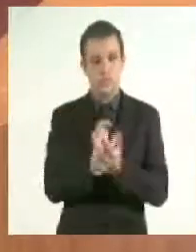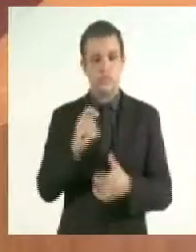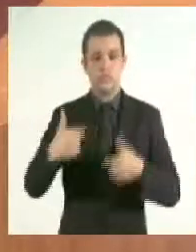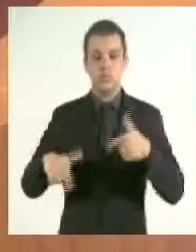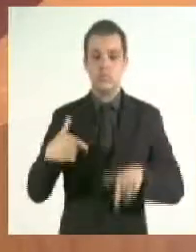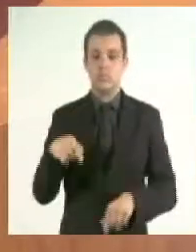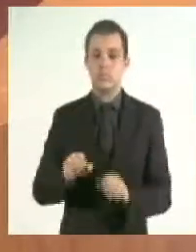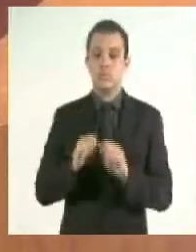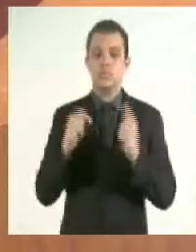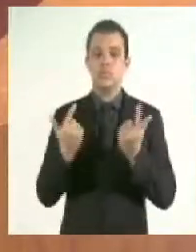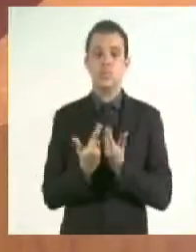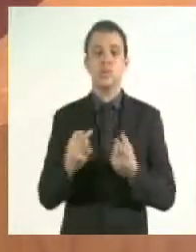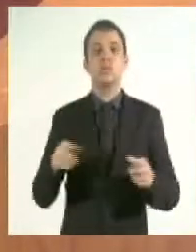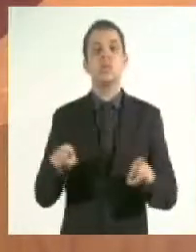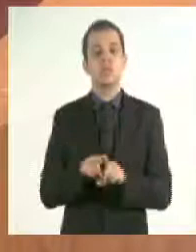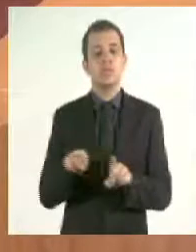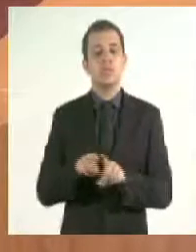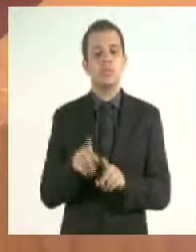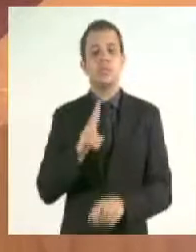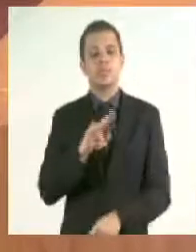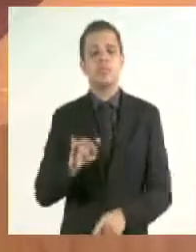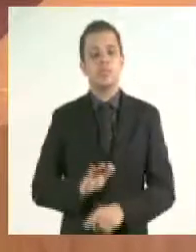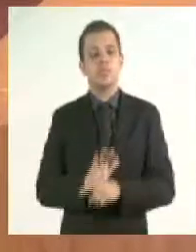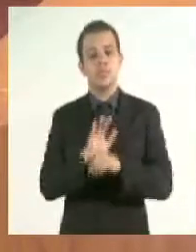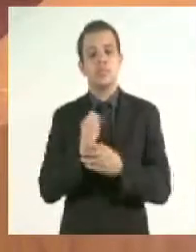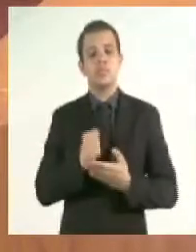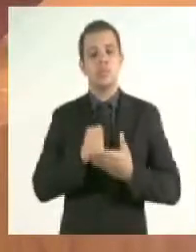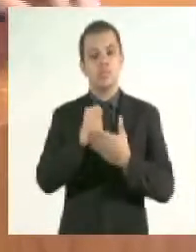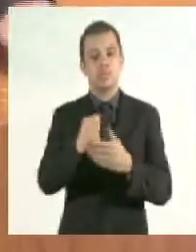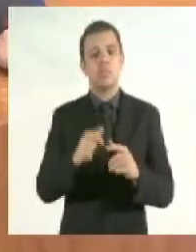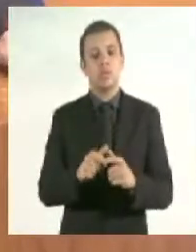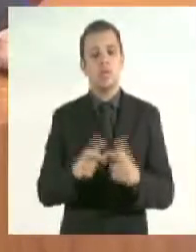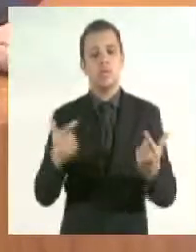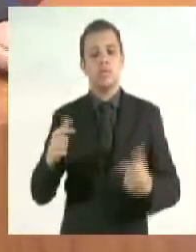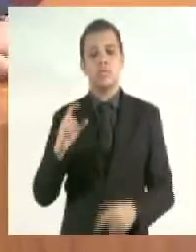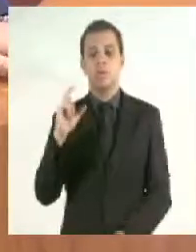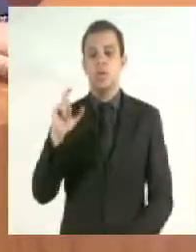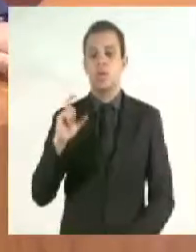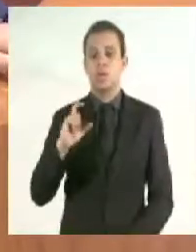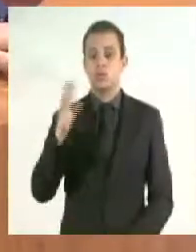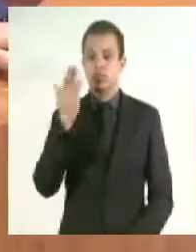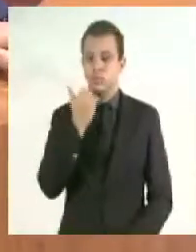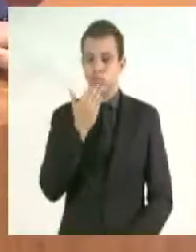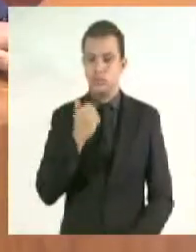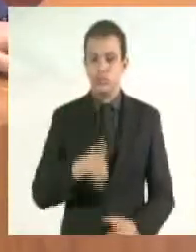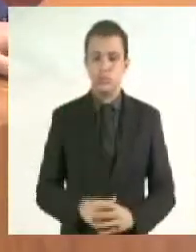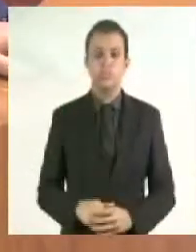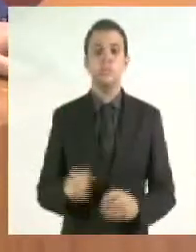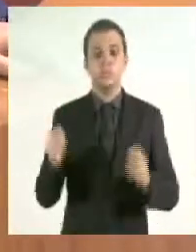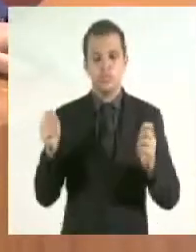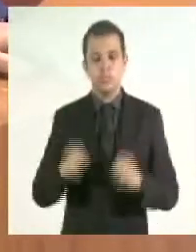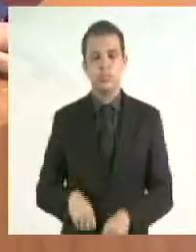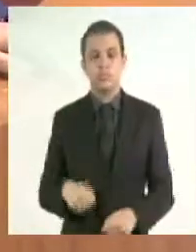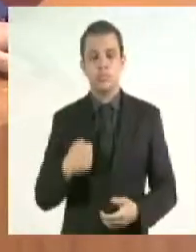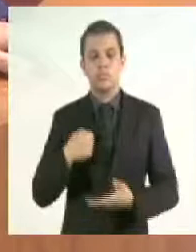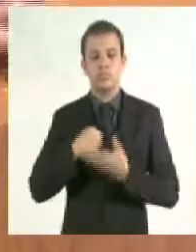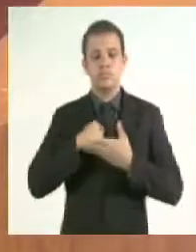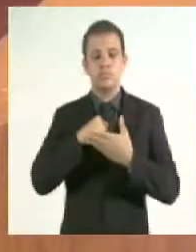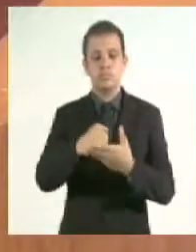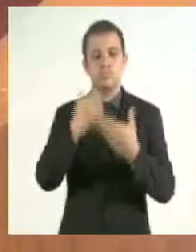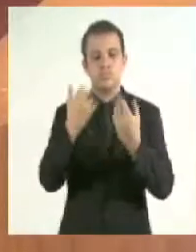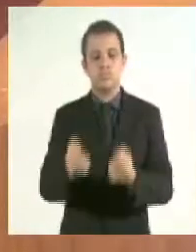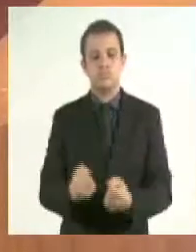o aumento do ticket de alimentação. Podem contar com o apoio do deputado Adriano Sarney para essas reivindicações.